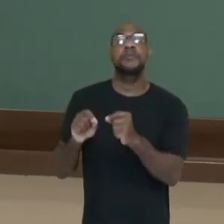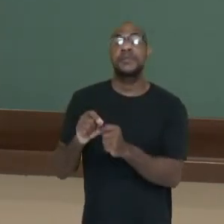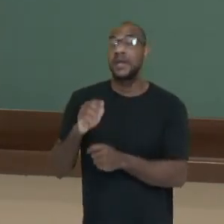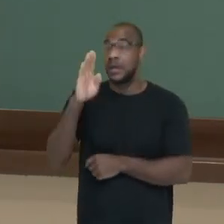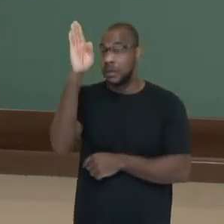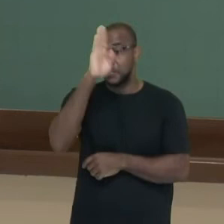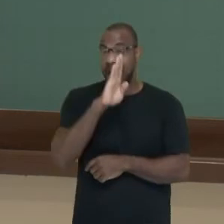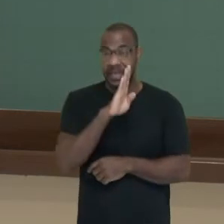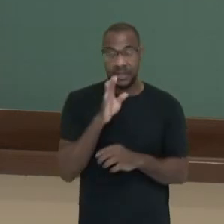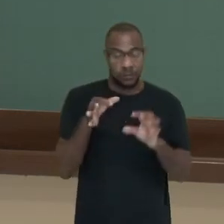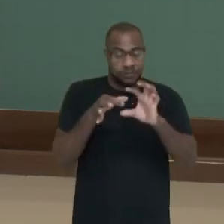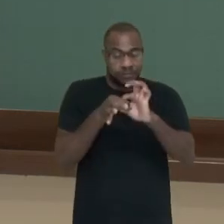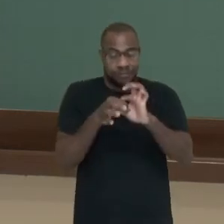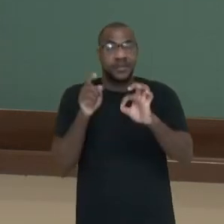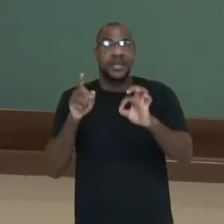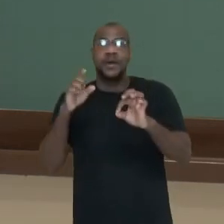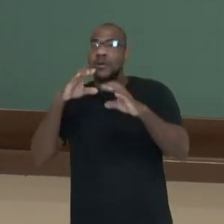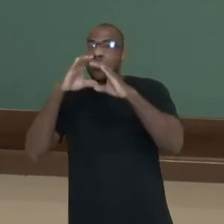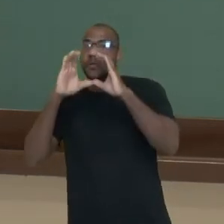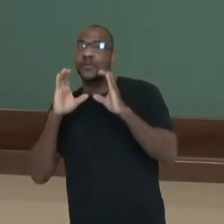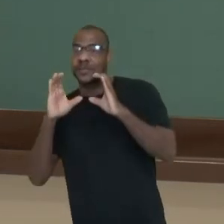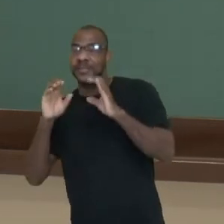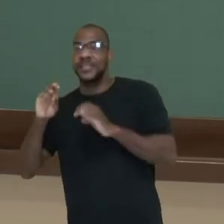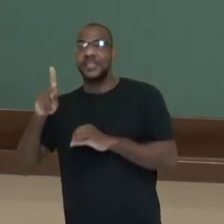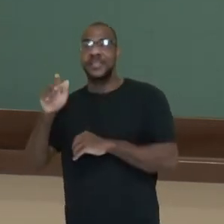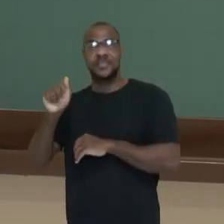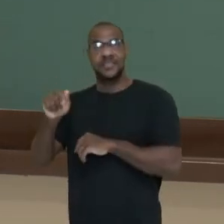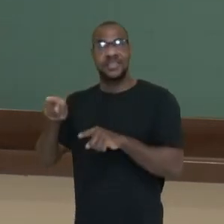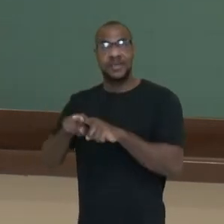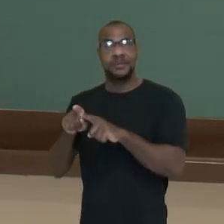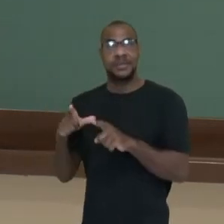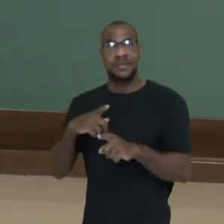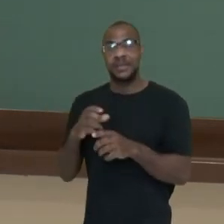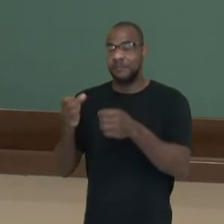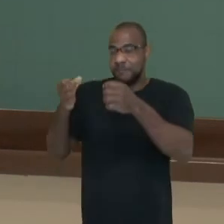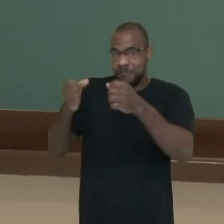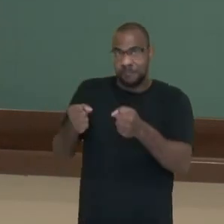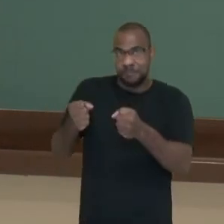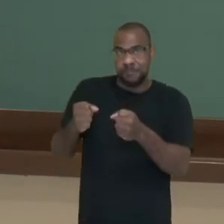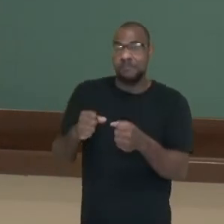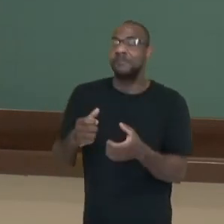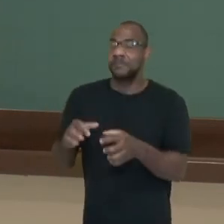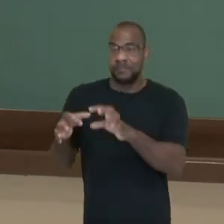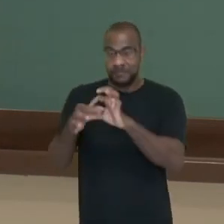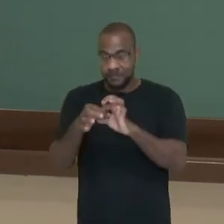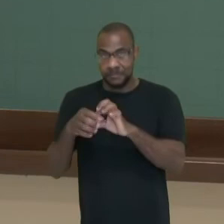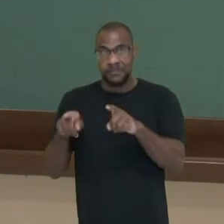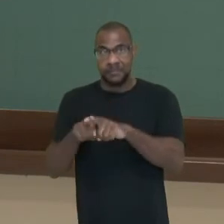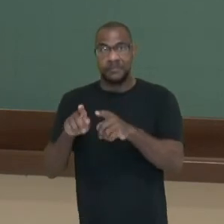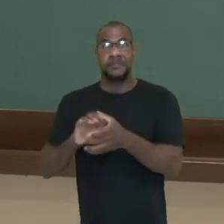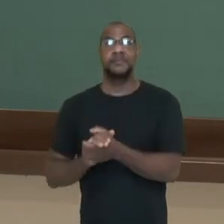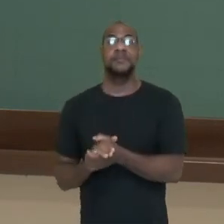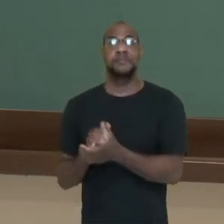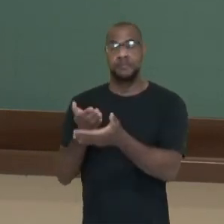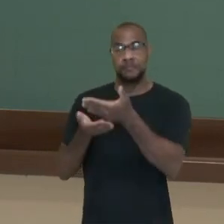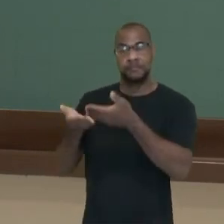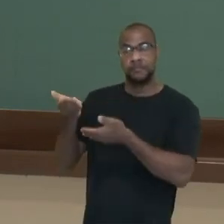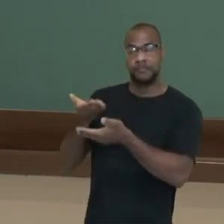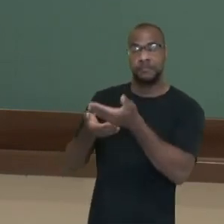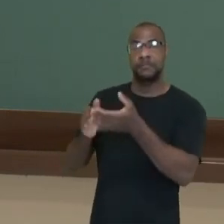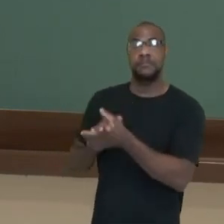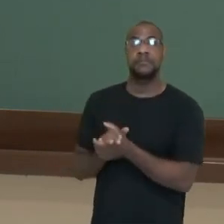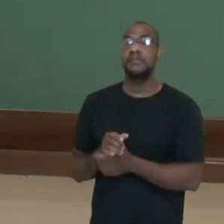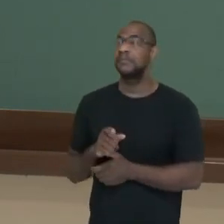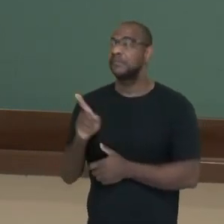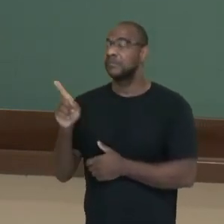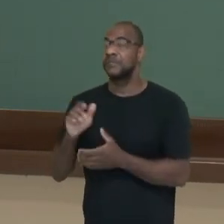com China, e que figura nessa metodologia de poder em termos mundiais. Essas tensões são